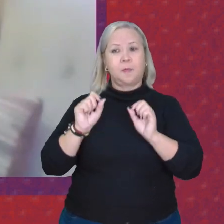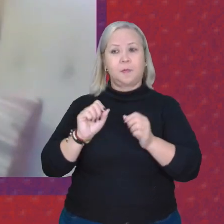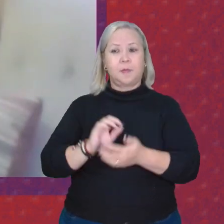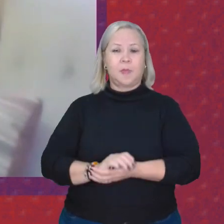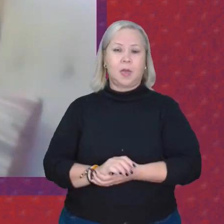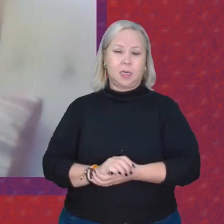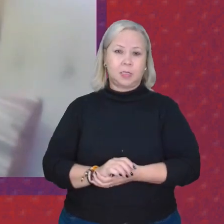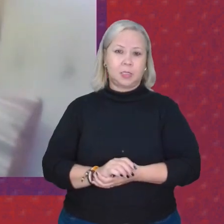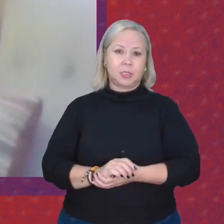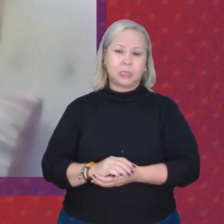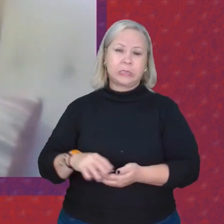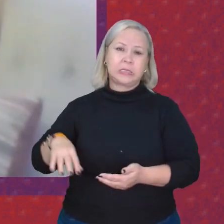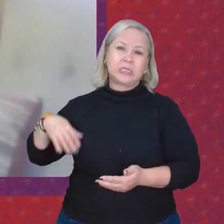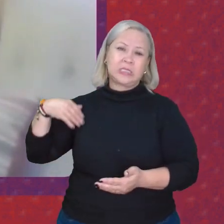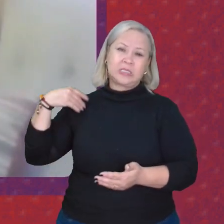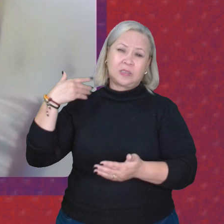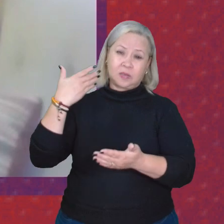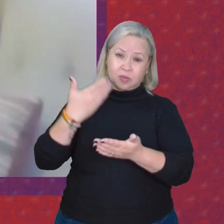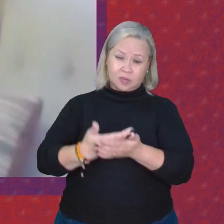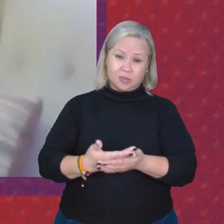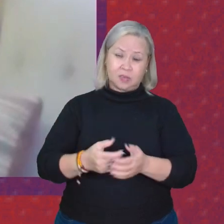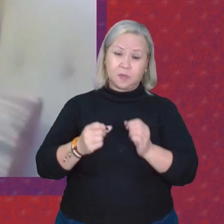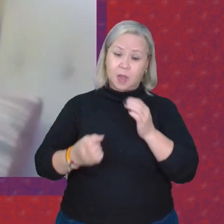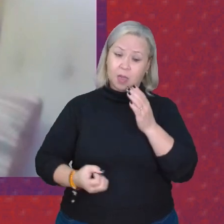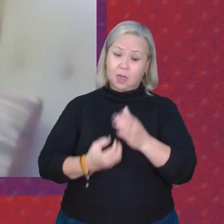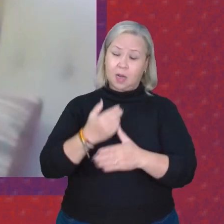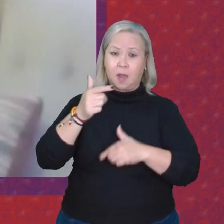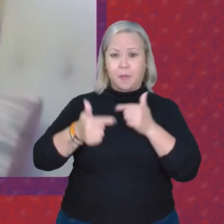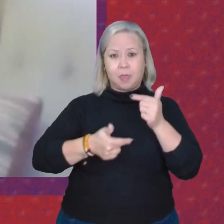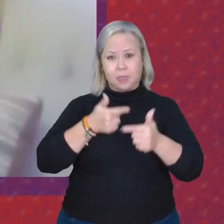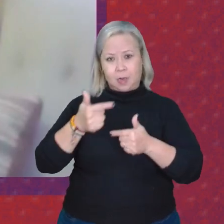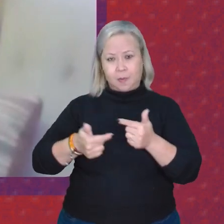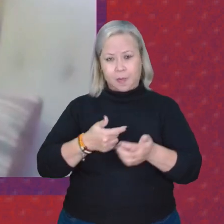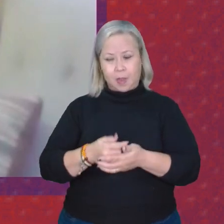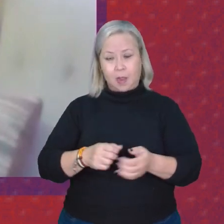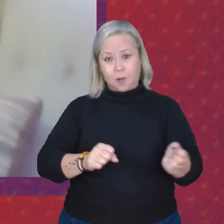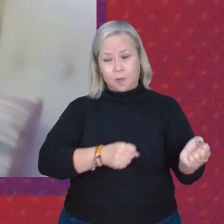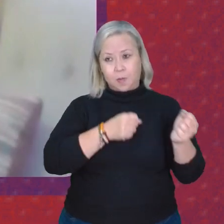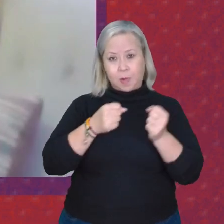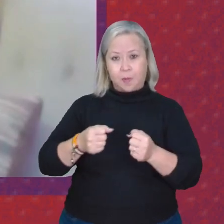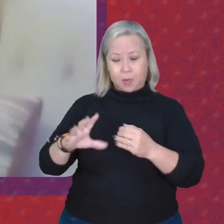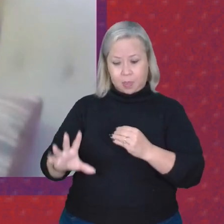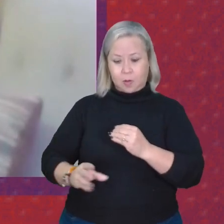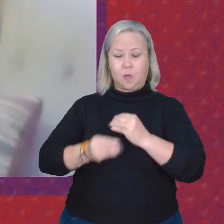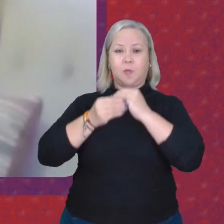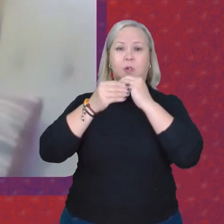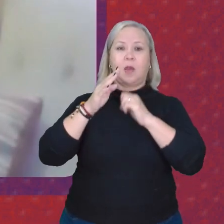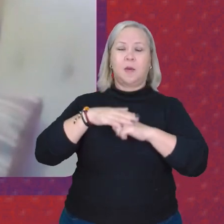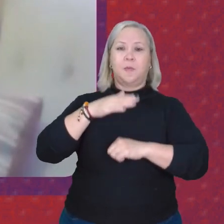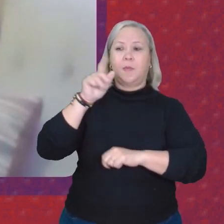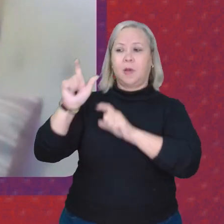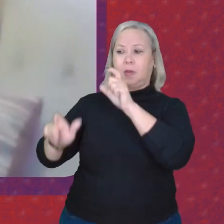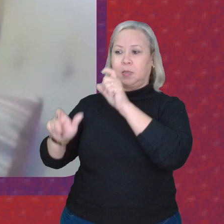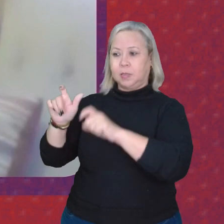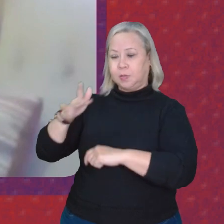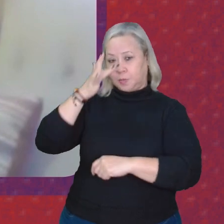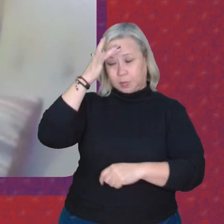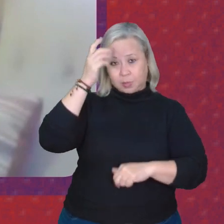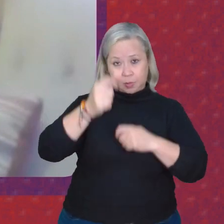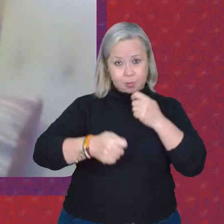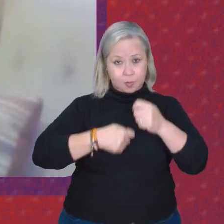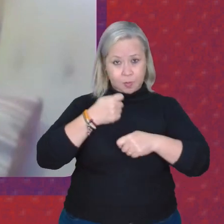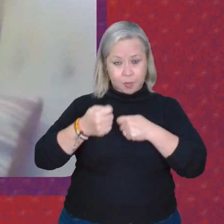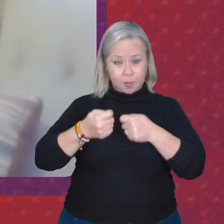redução da jornada, para gerar mais empregos, né, para poder incorporar mais pessoas no mercado de